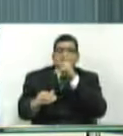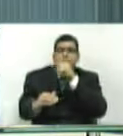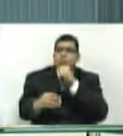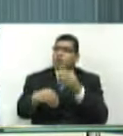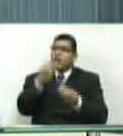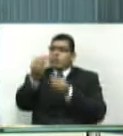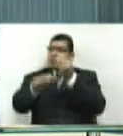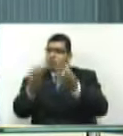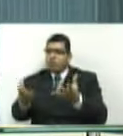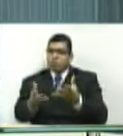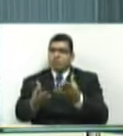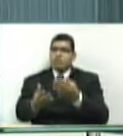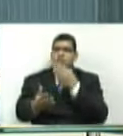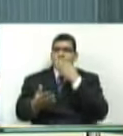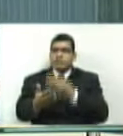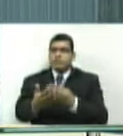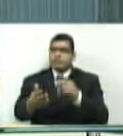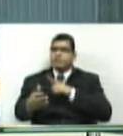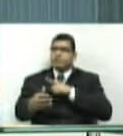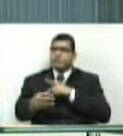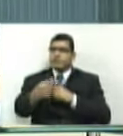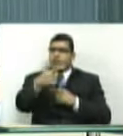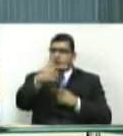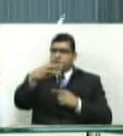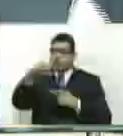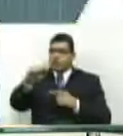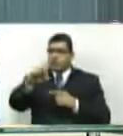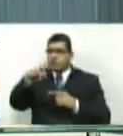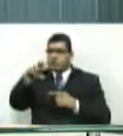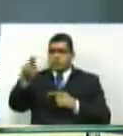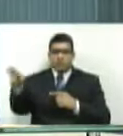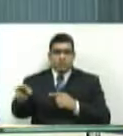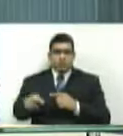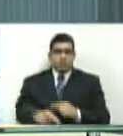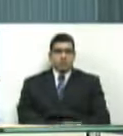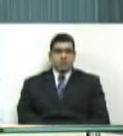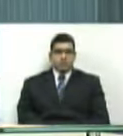causando um prejuízo de 200 milhões de reais para o governo.